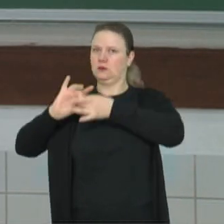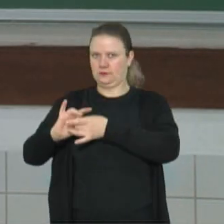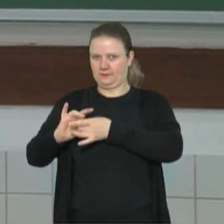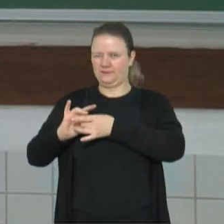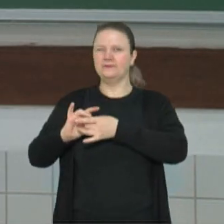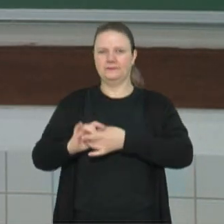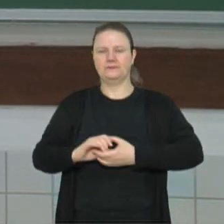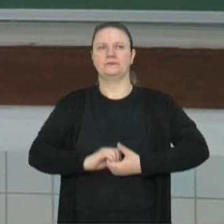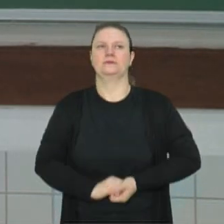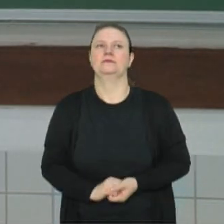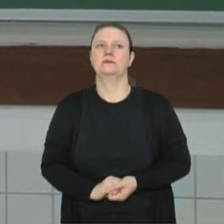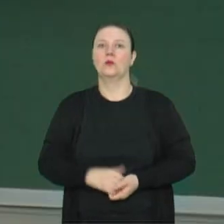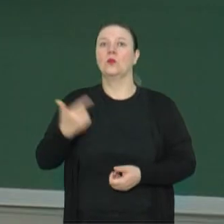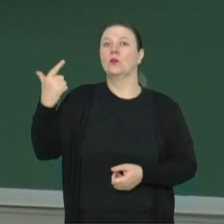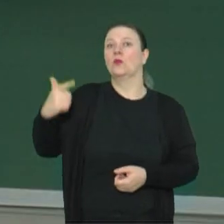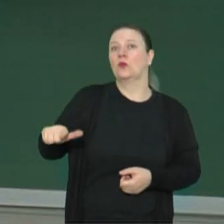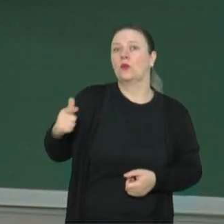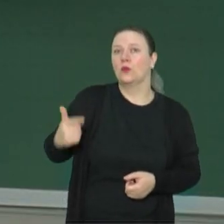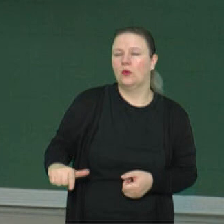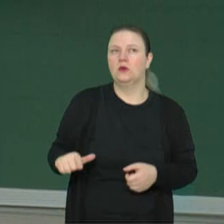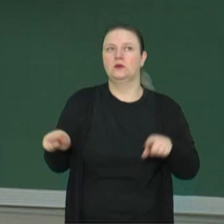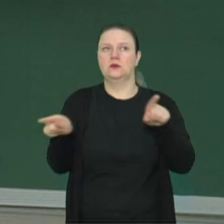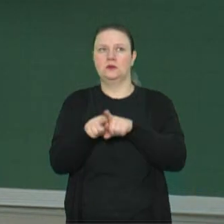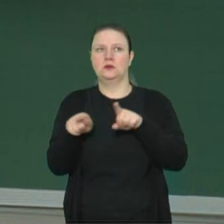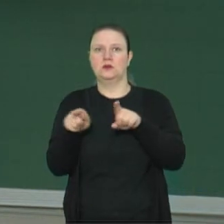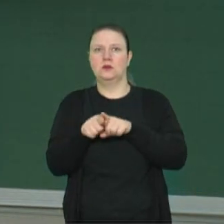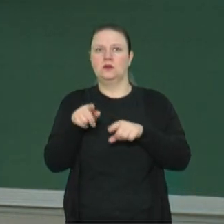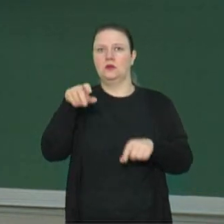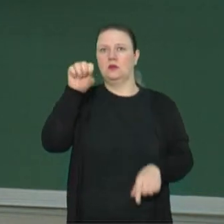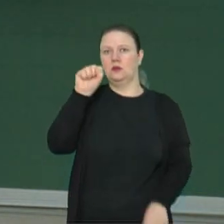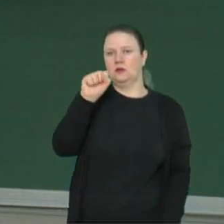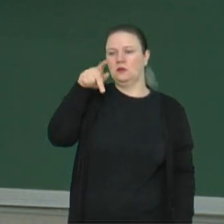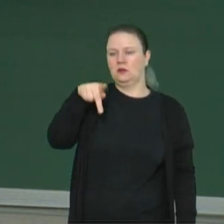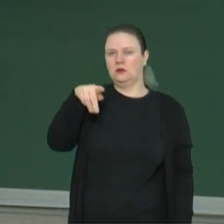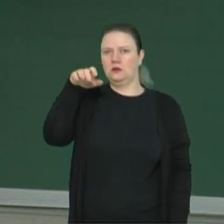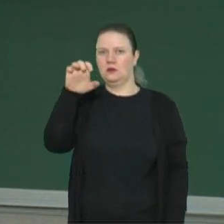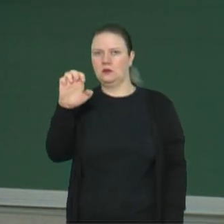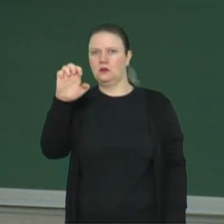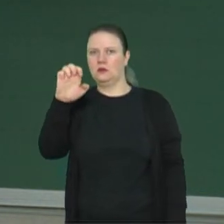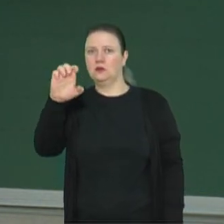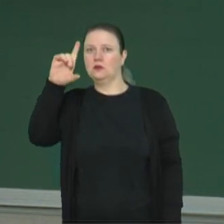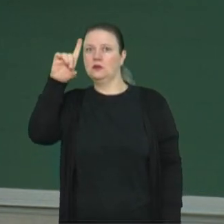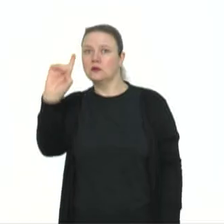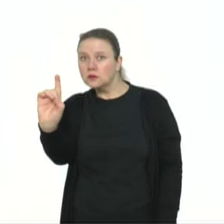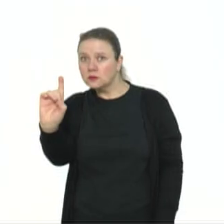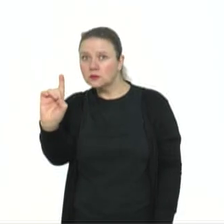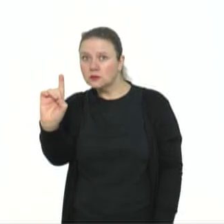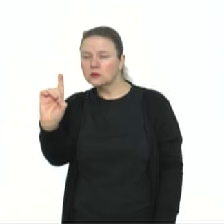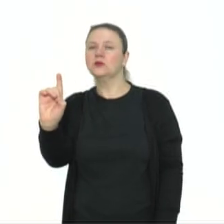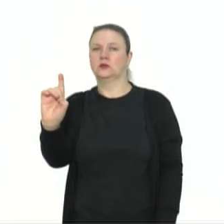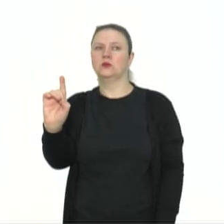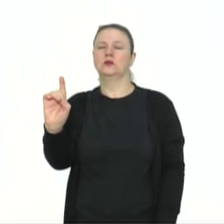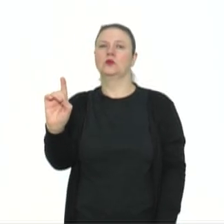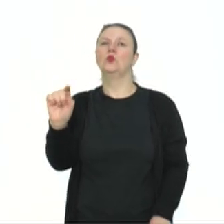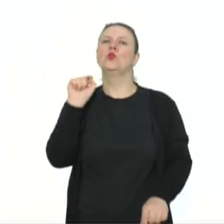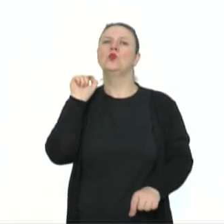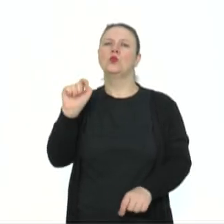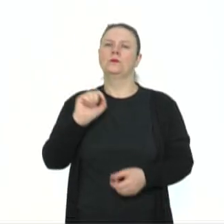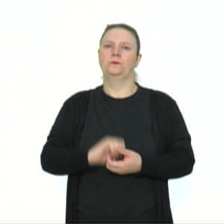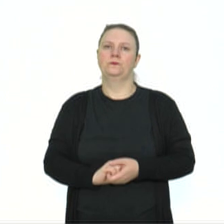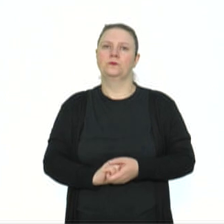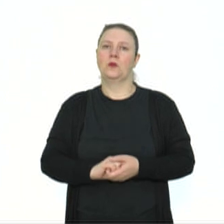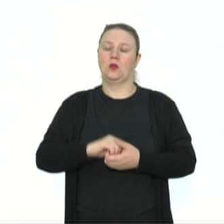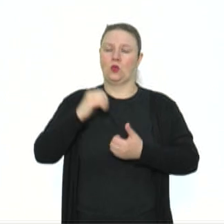Olimpíadas. Temos mais um aqui que fala sobre a outra disciplina da escalada. Então temos a outra disciplina que falou aqui. A disciplina Speed da